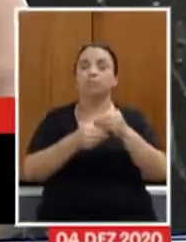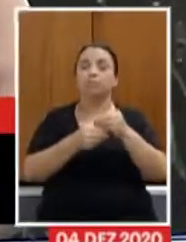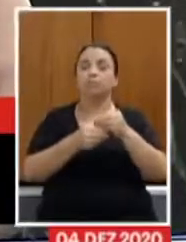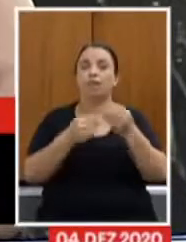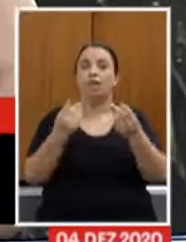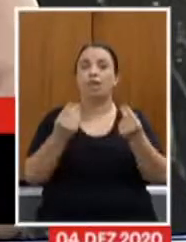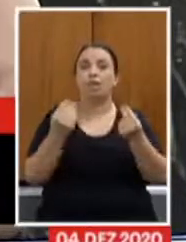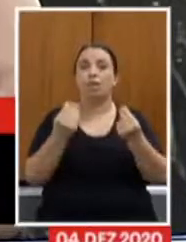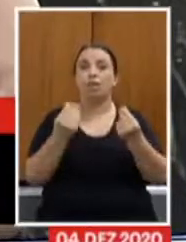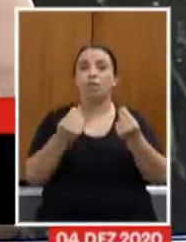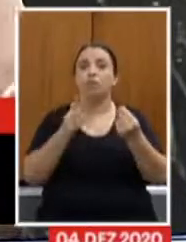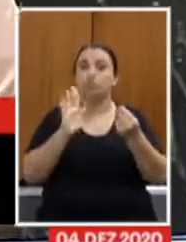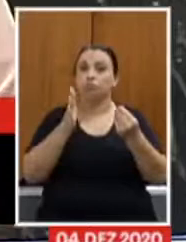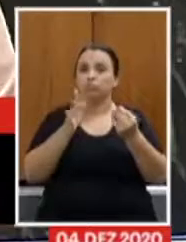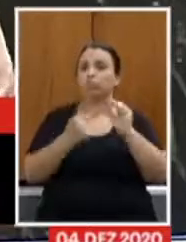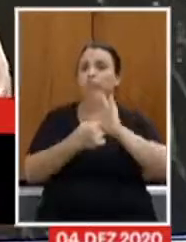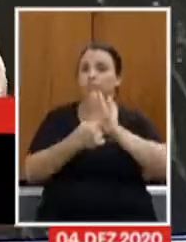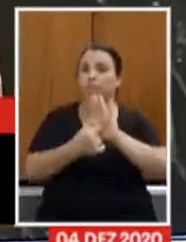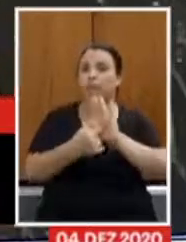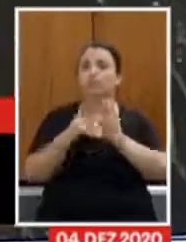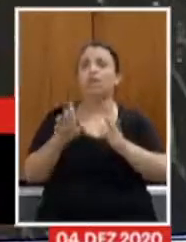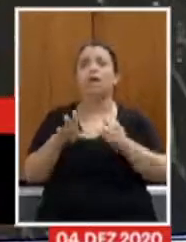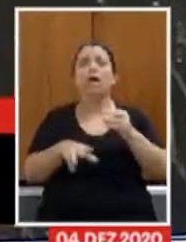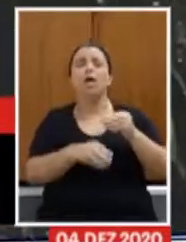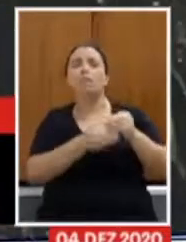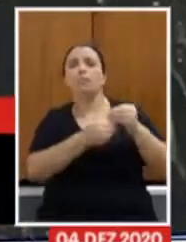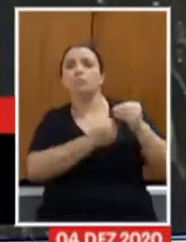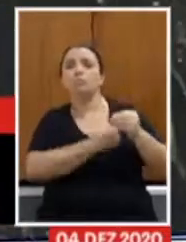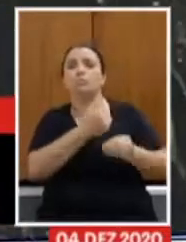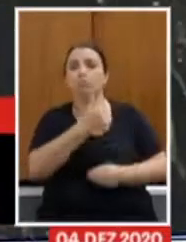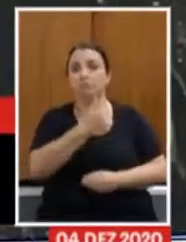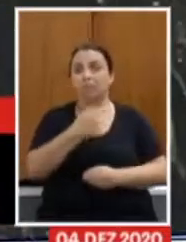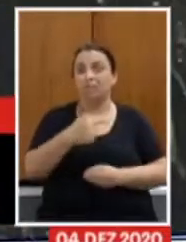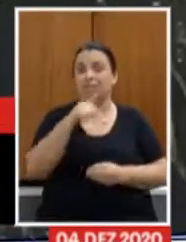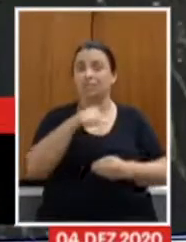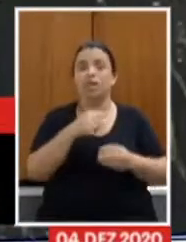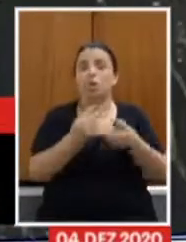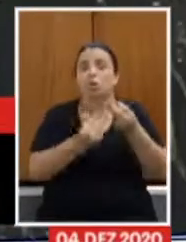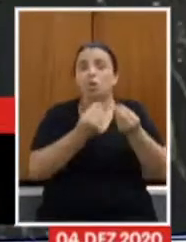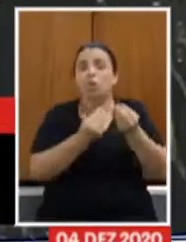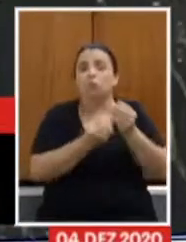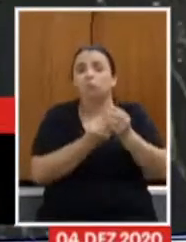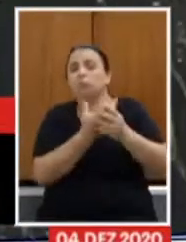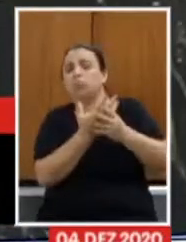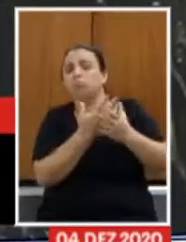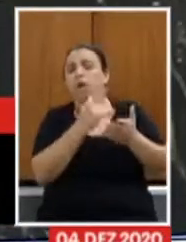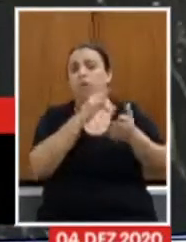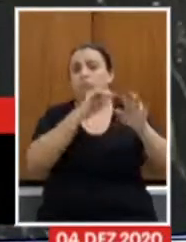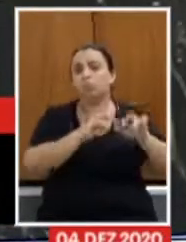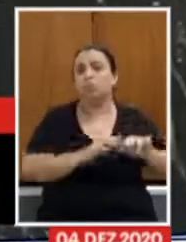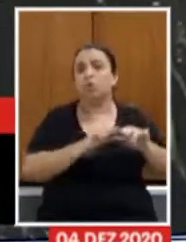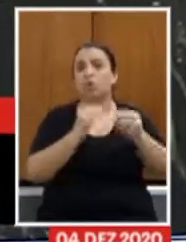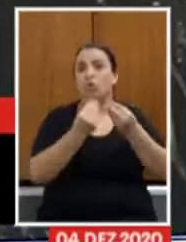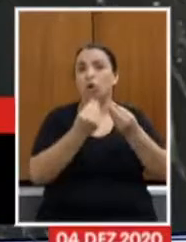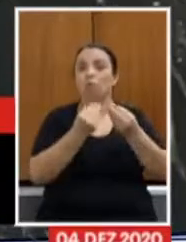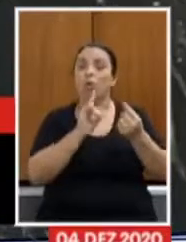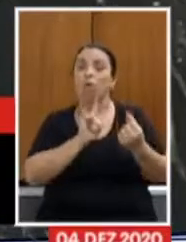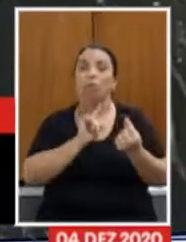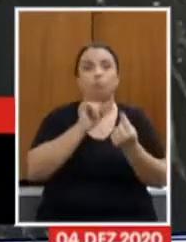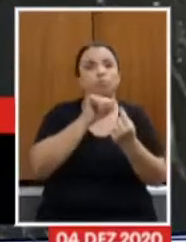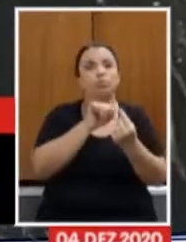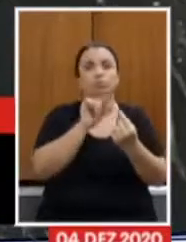foram destacadas. A emenda de número 17, ela foi construída com o seguinte